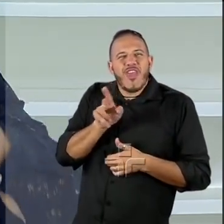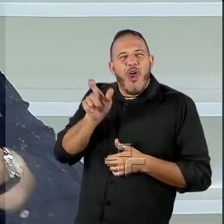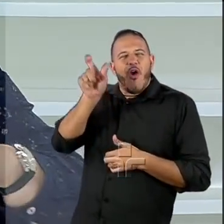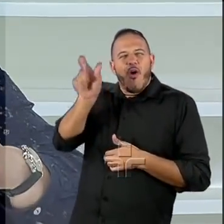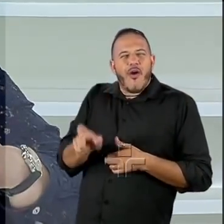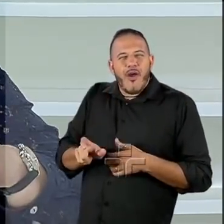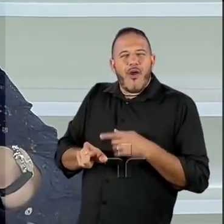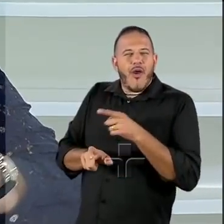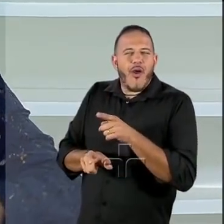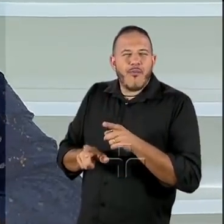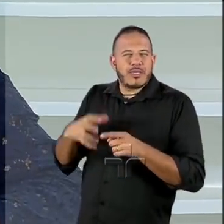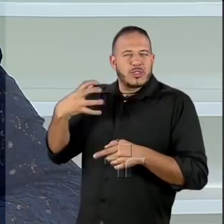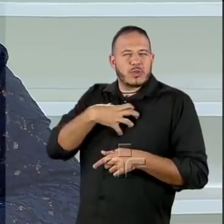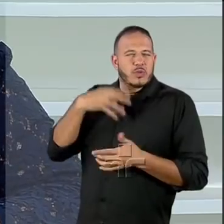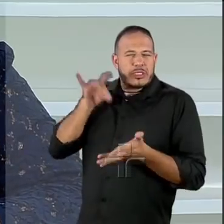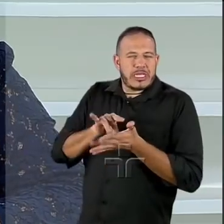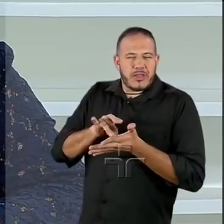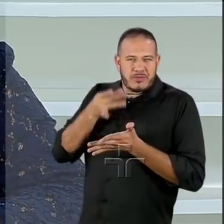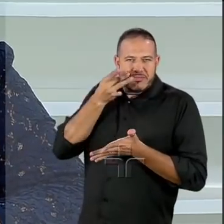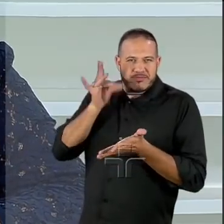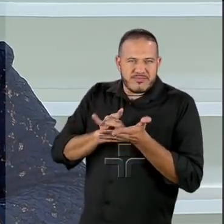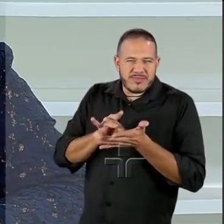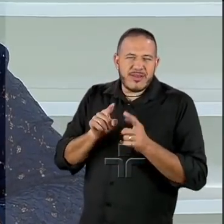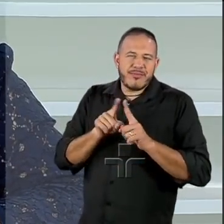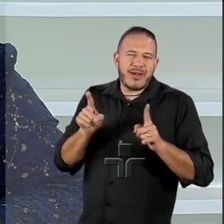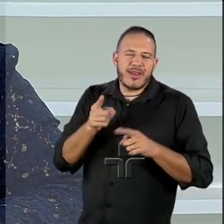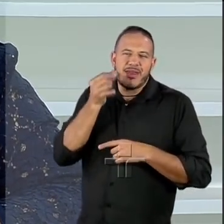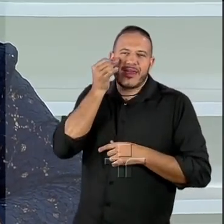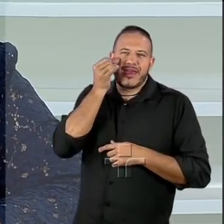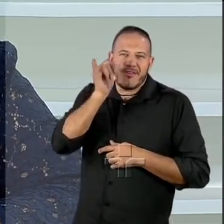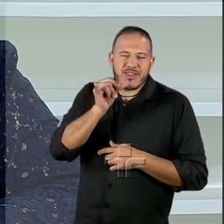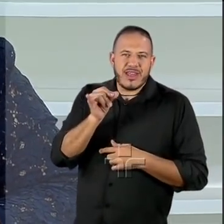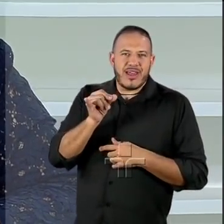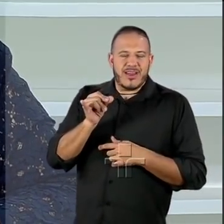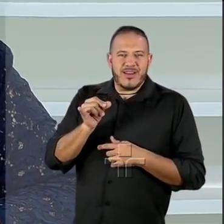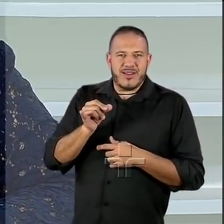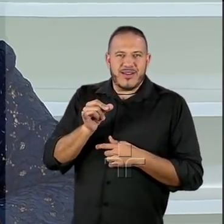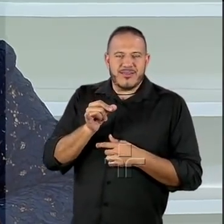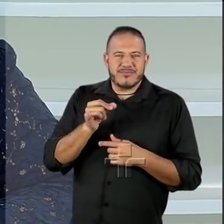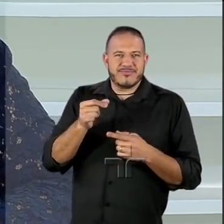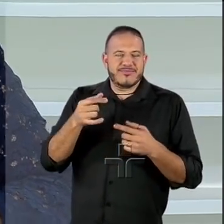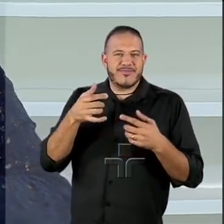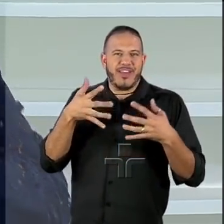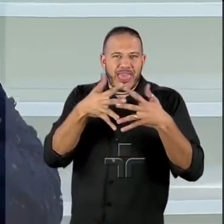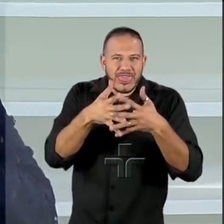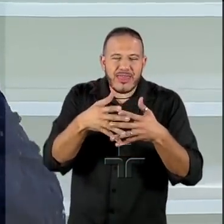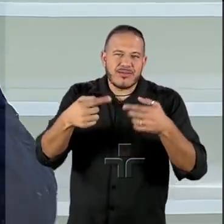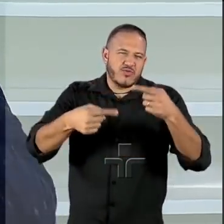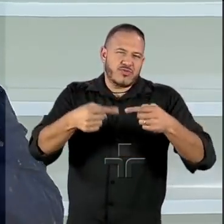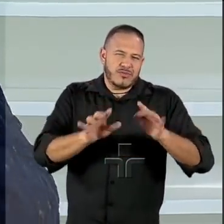trazer caso concreto para não amesquinhar a discussão. Por isso é que eu não